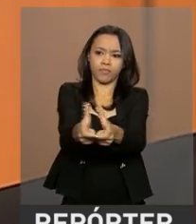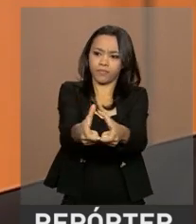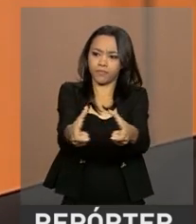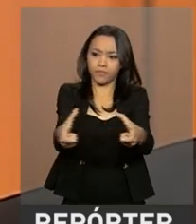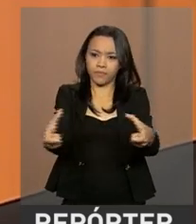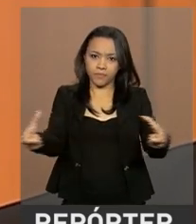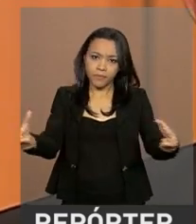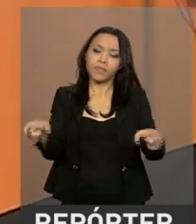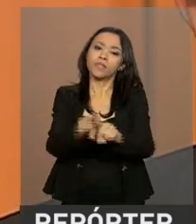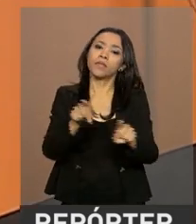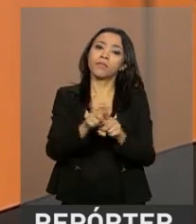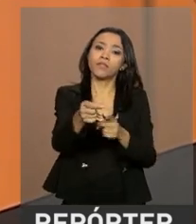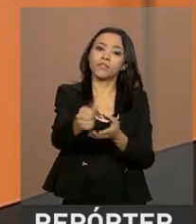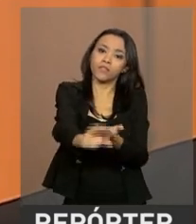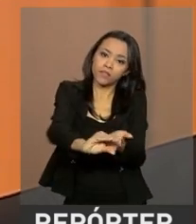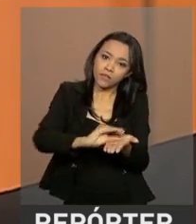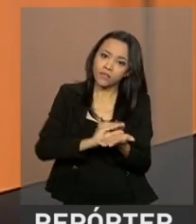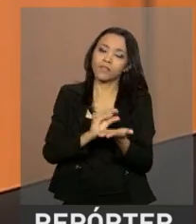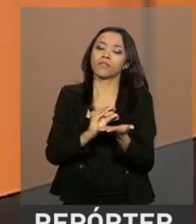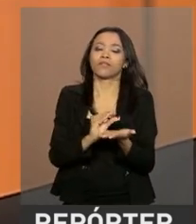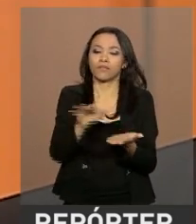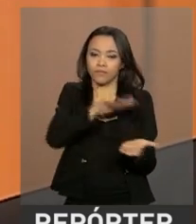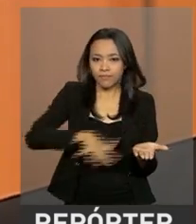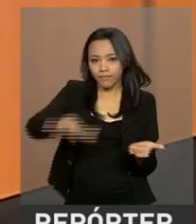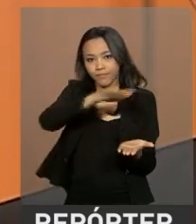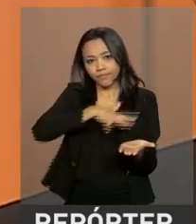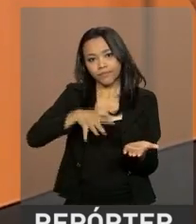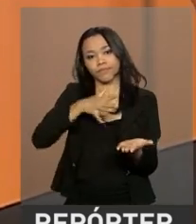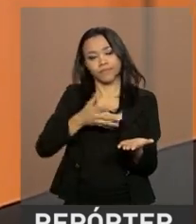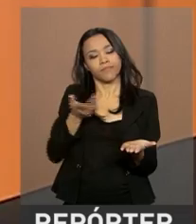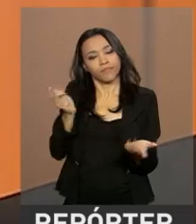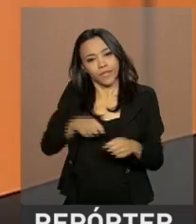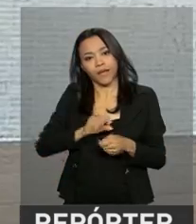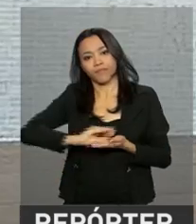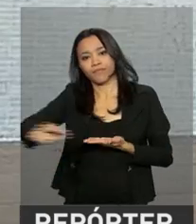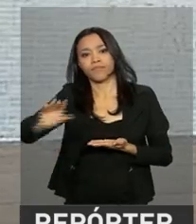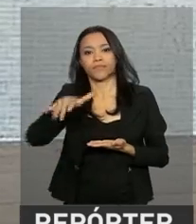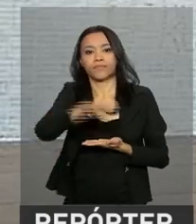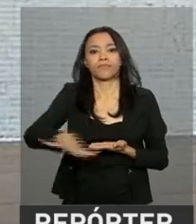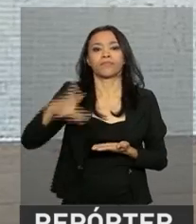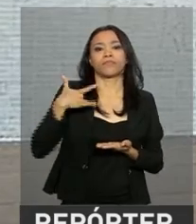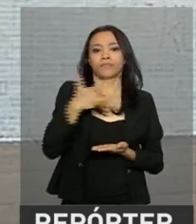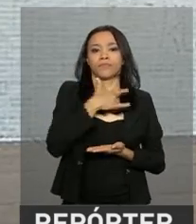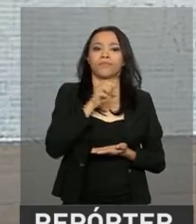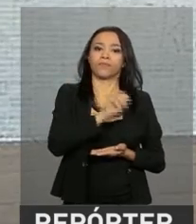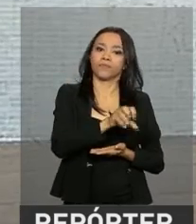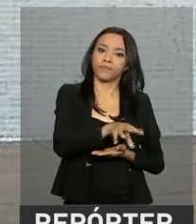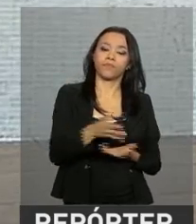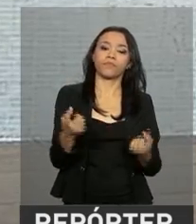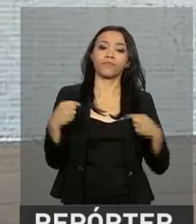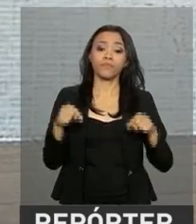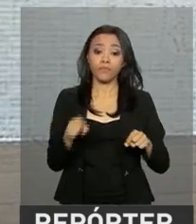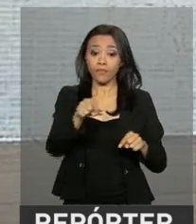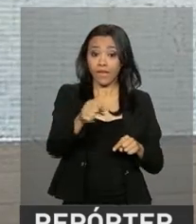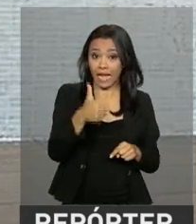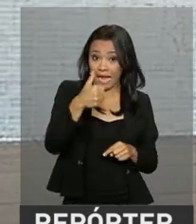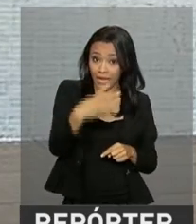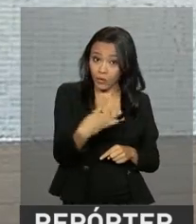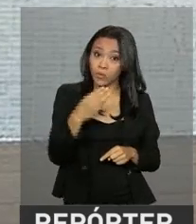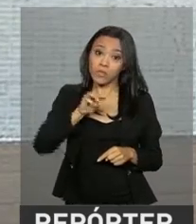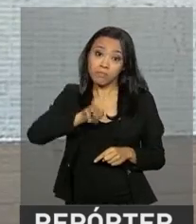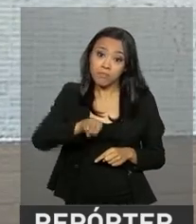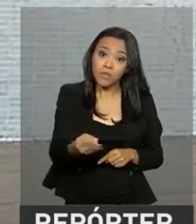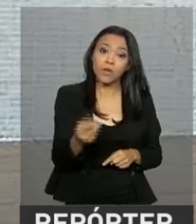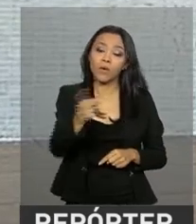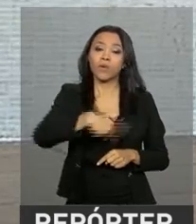aumenta a arrecadação investindo ainda mais em educação e saúde e 14 milhões de